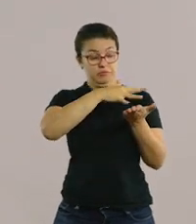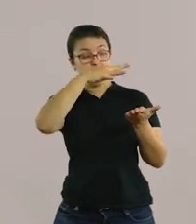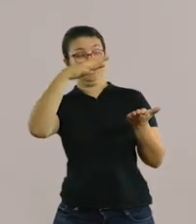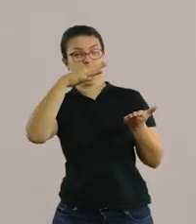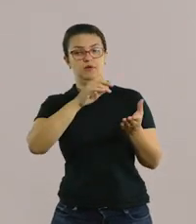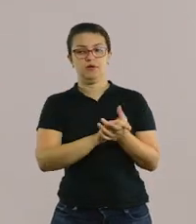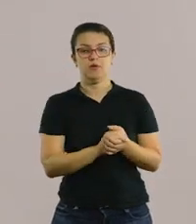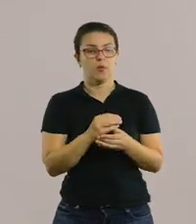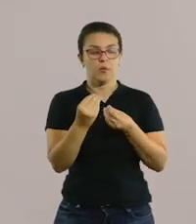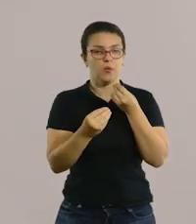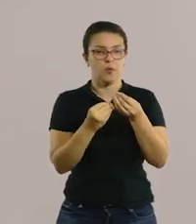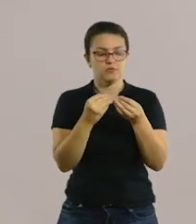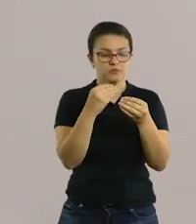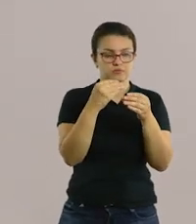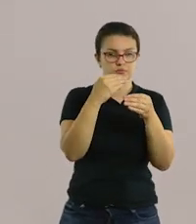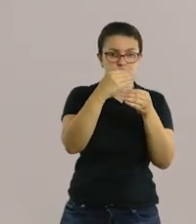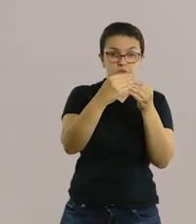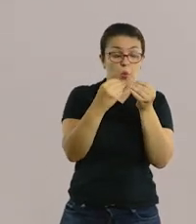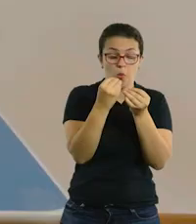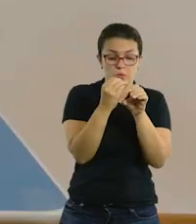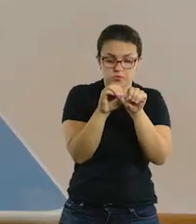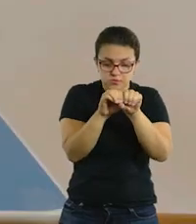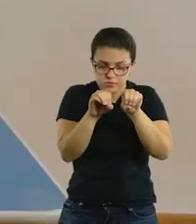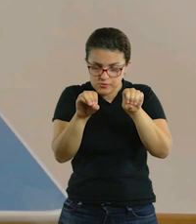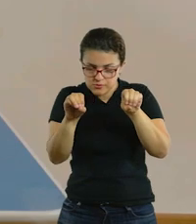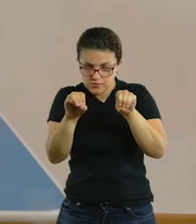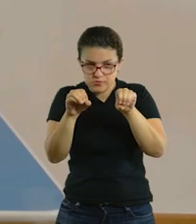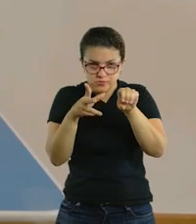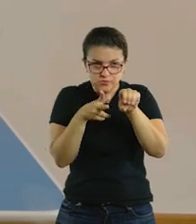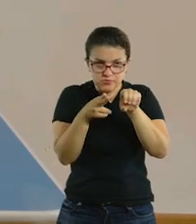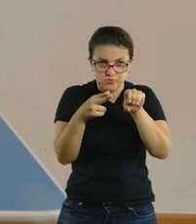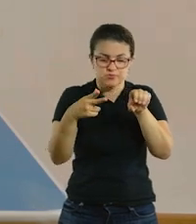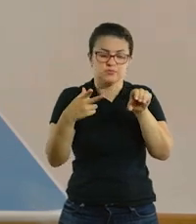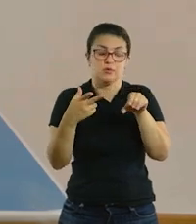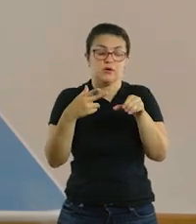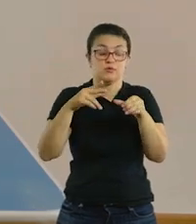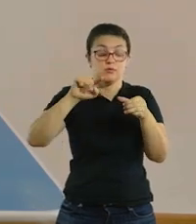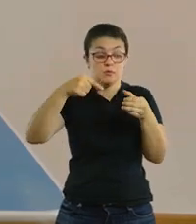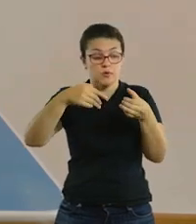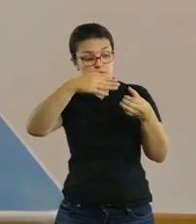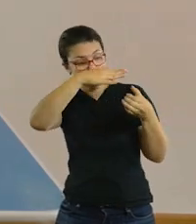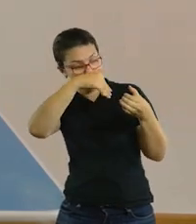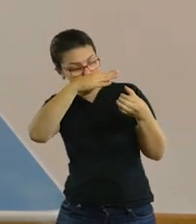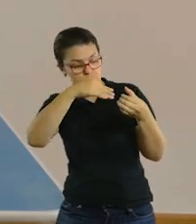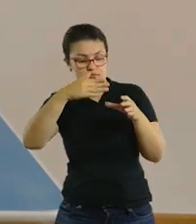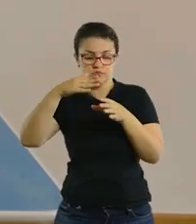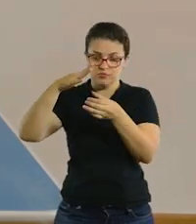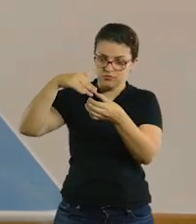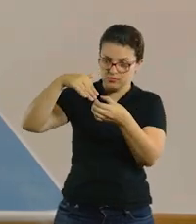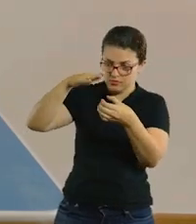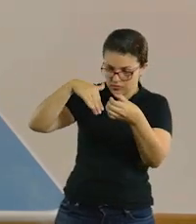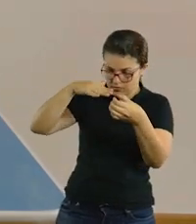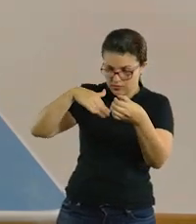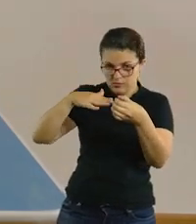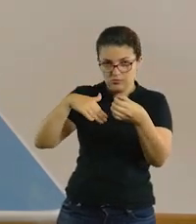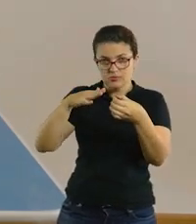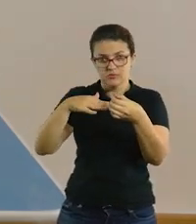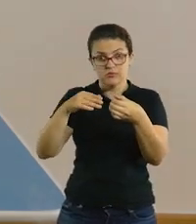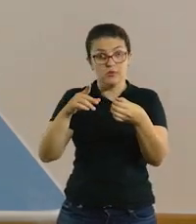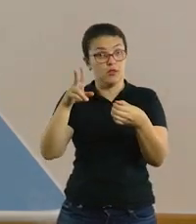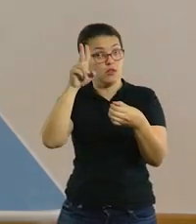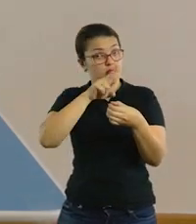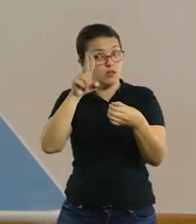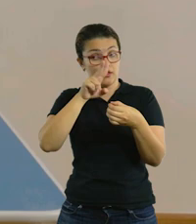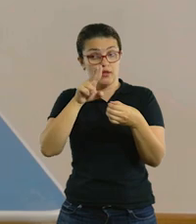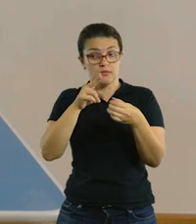pegar, vocês vão dar cor, né? Vocês vão pintar. Não esqueçam que entre uma lente e outra é